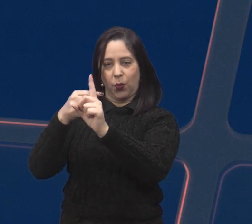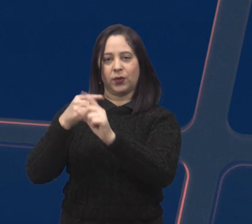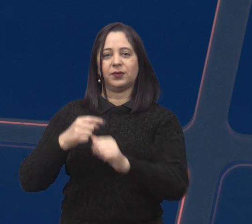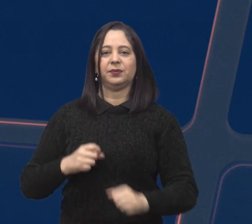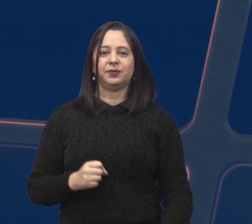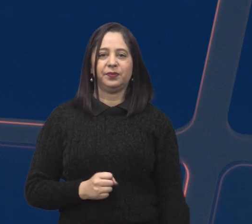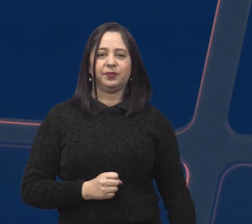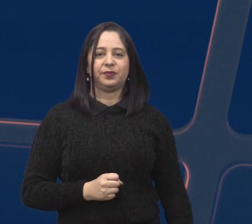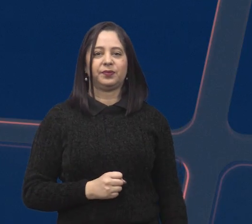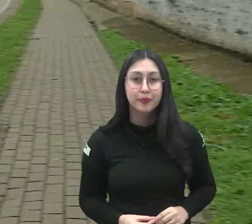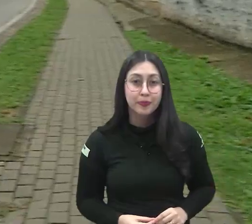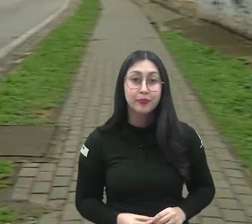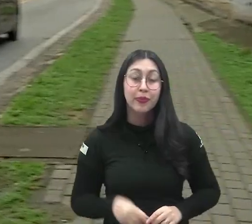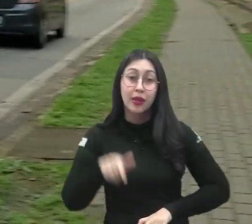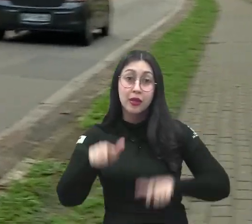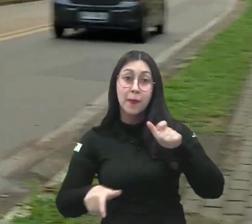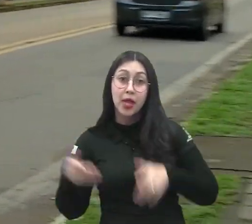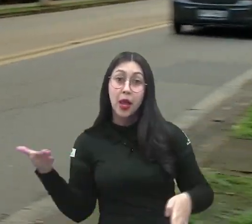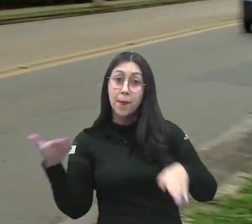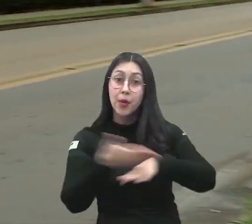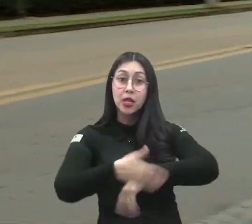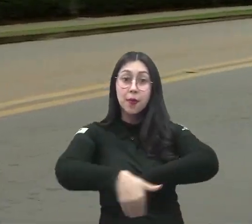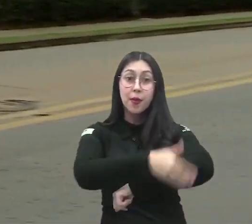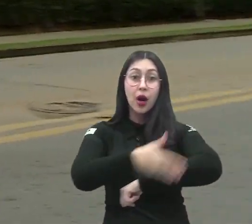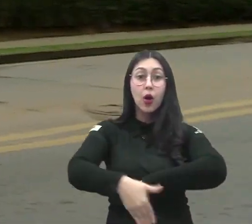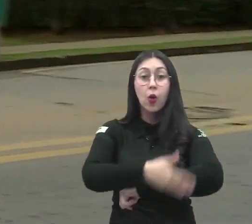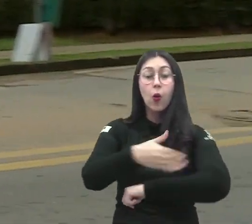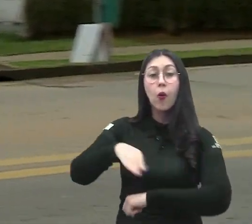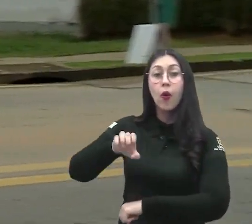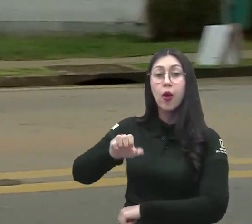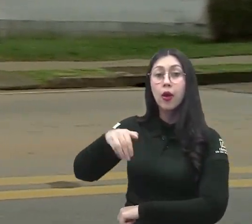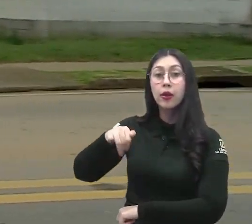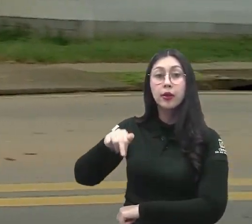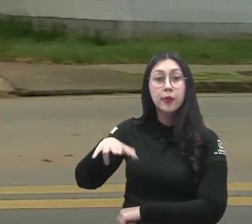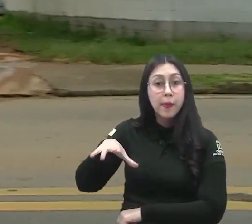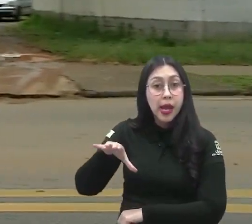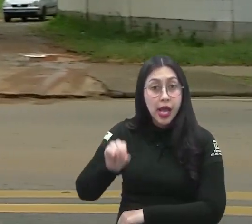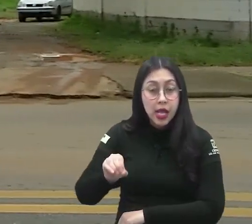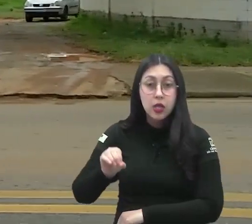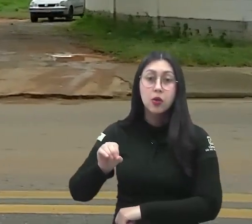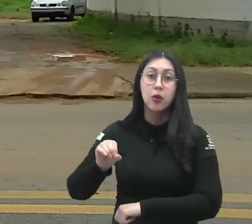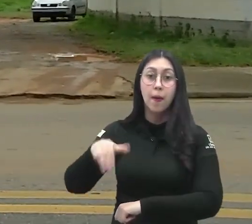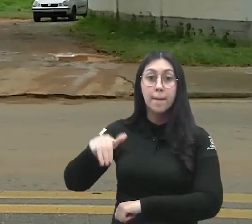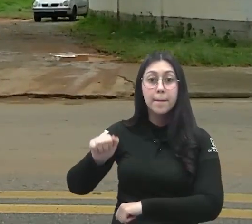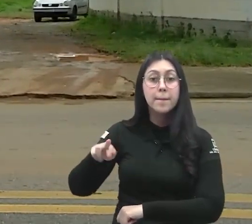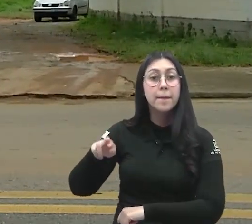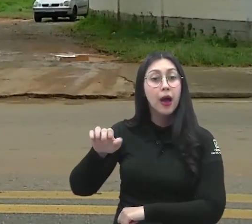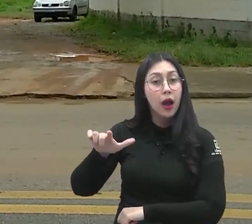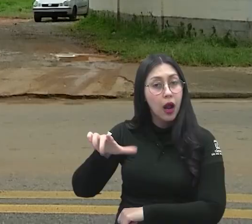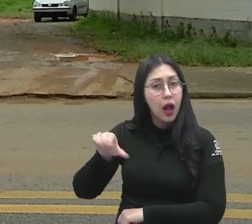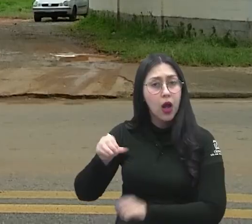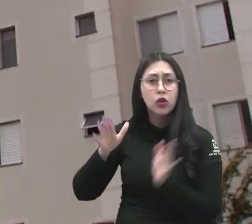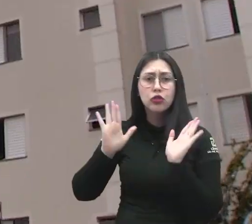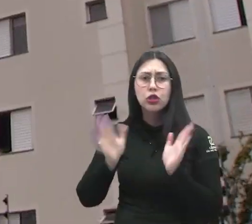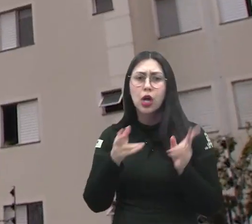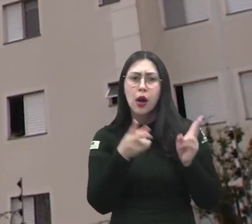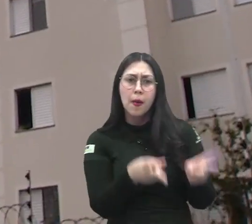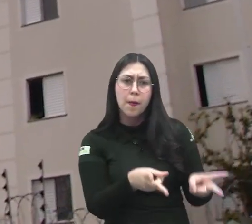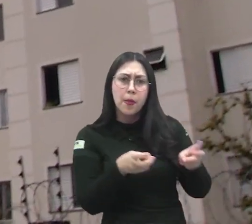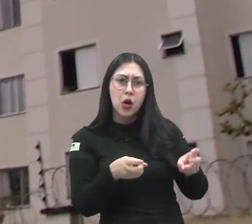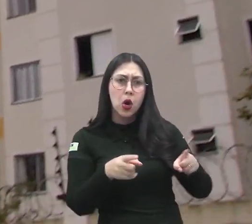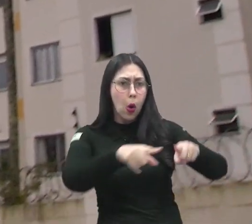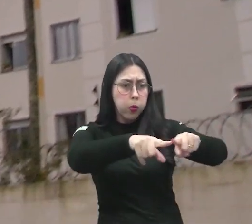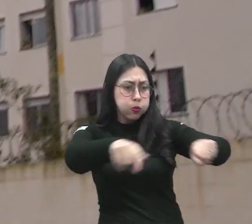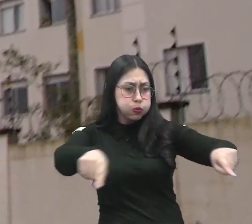conforto térmico. Quem passa pela rua Emílio Marelo, no bairro Jardim das Indústrias, já deve